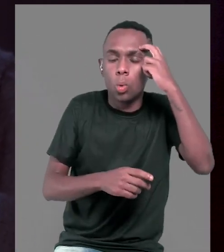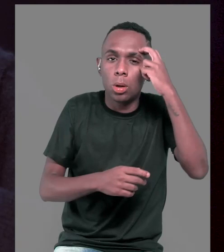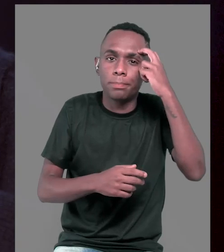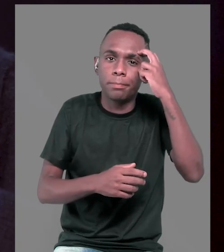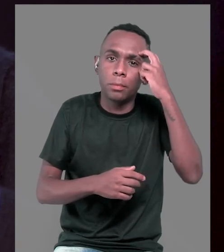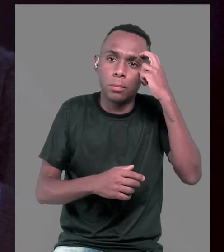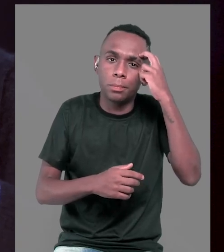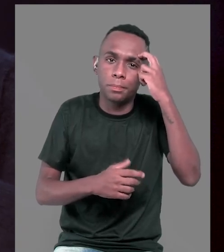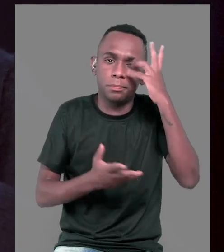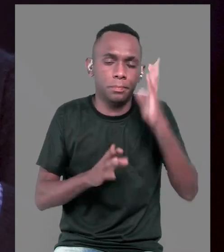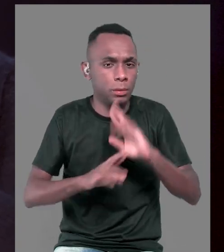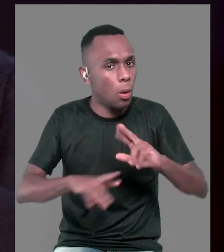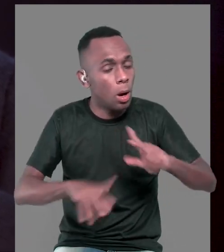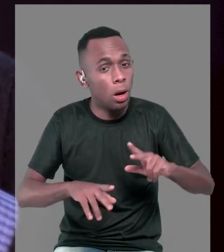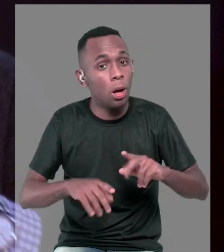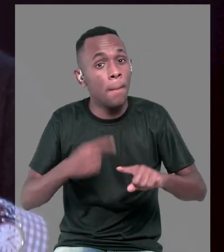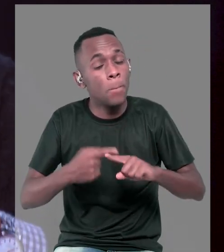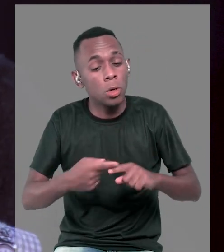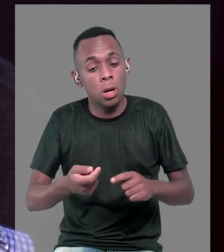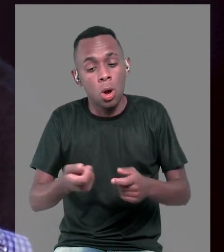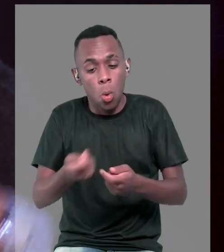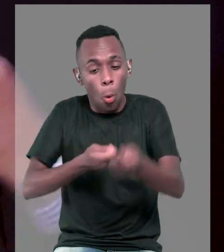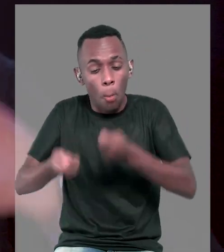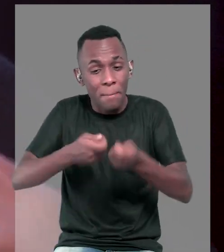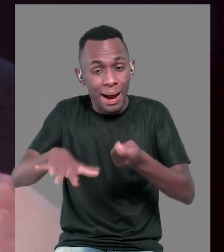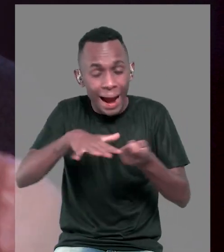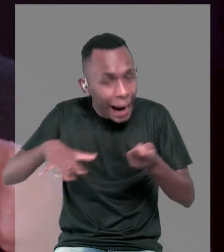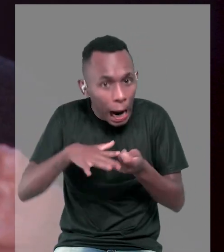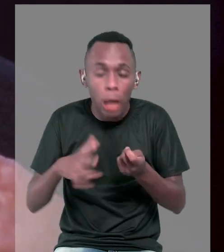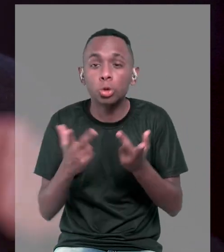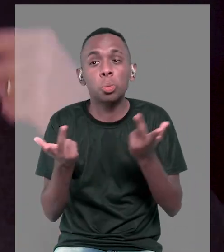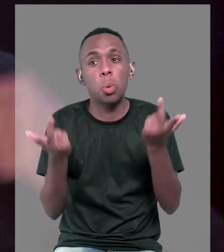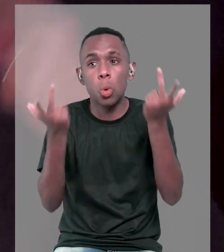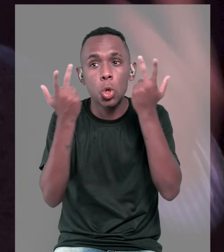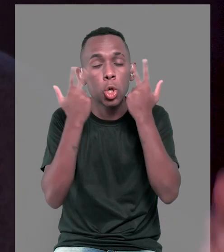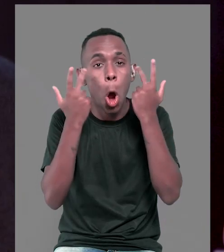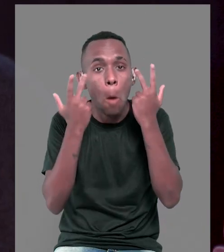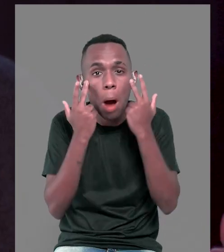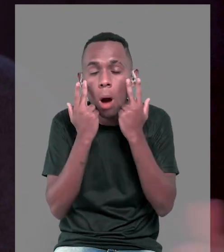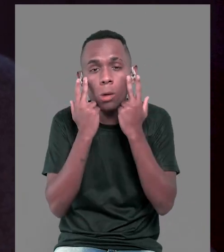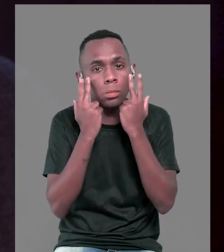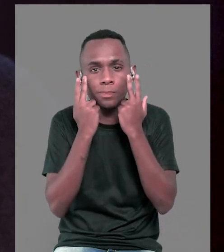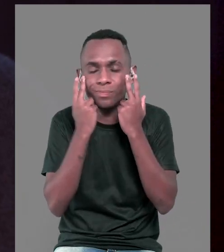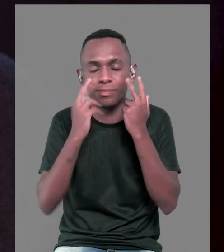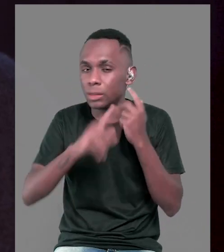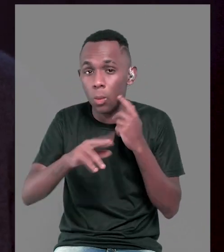razoável. O mercado não é um locus naturalis, um locus, sim,